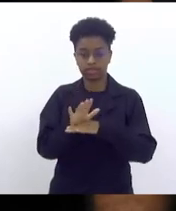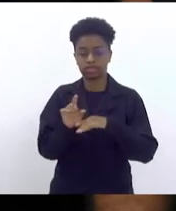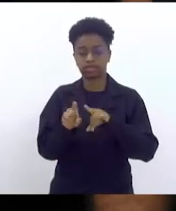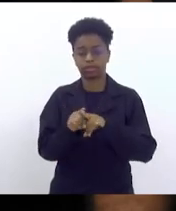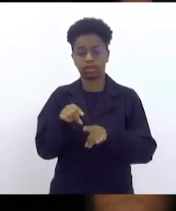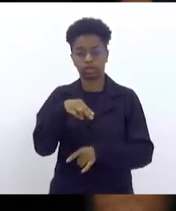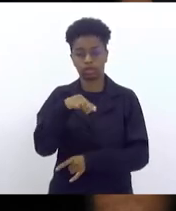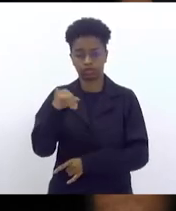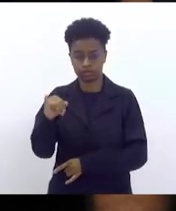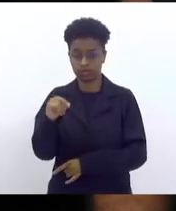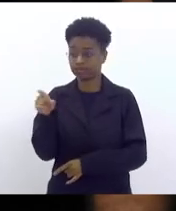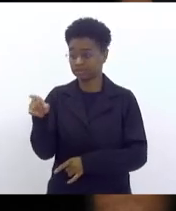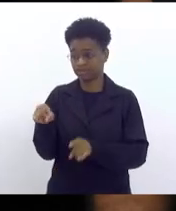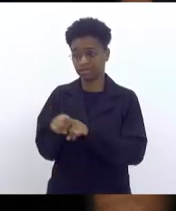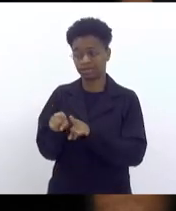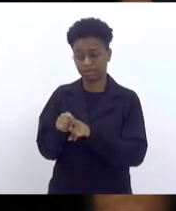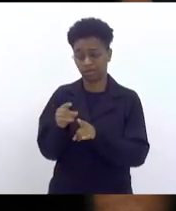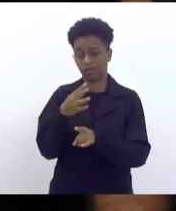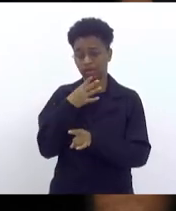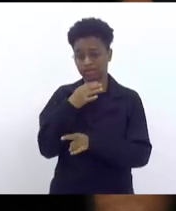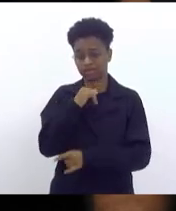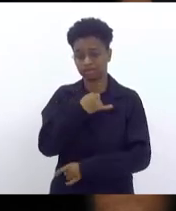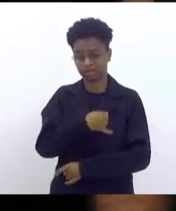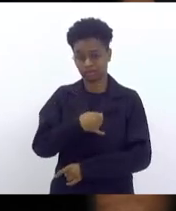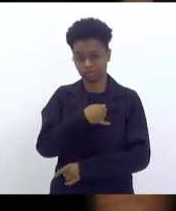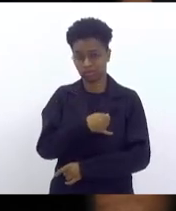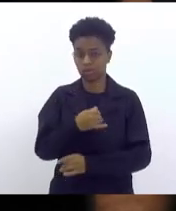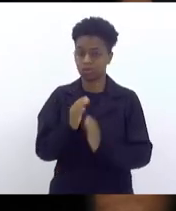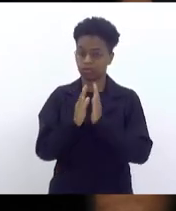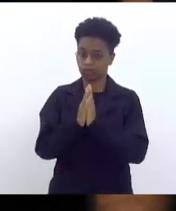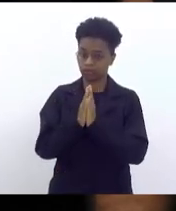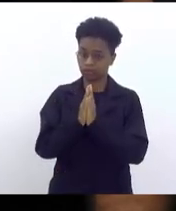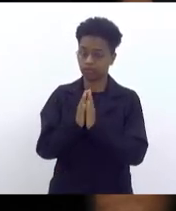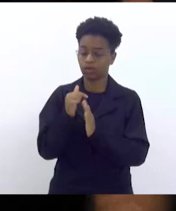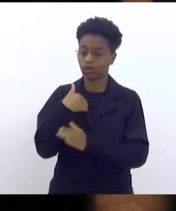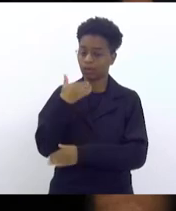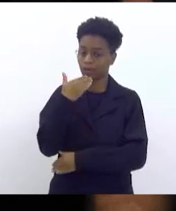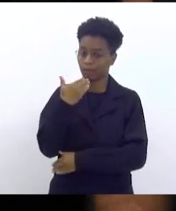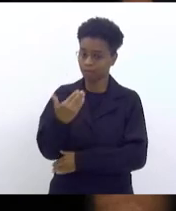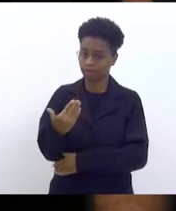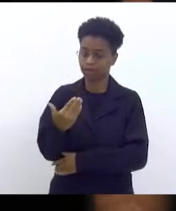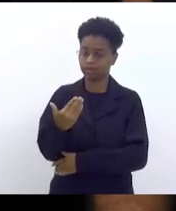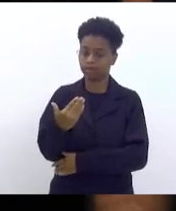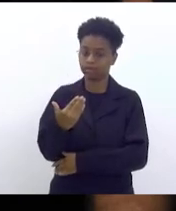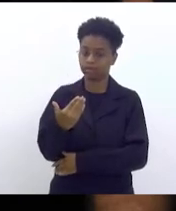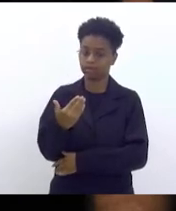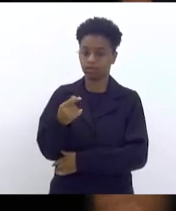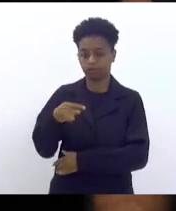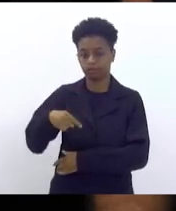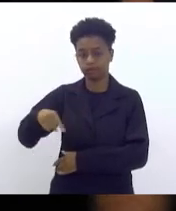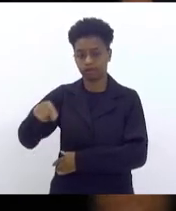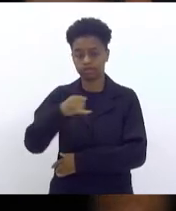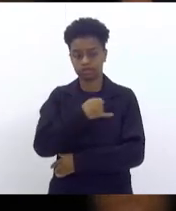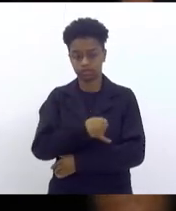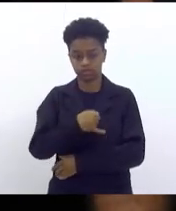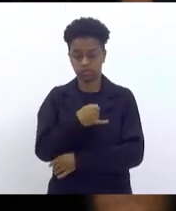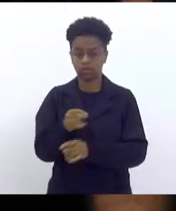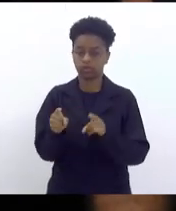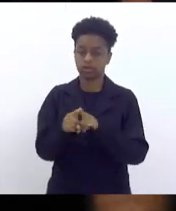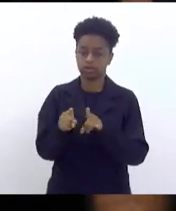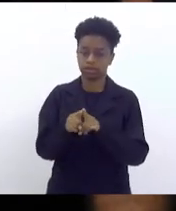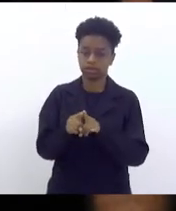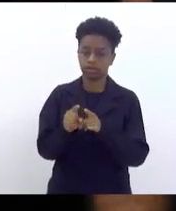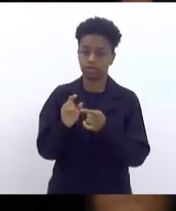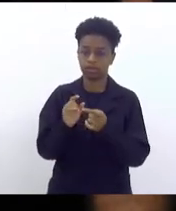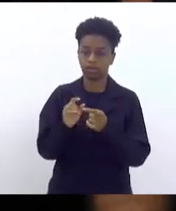São João Deputado por gentileza estendo o pedido para que o senhor esteja em São João de Meriti e leve essa essas